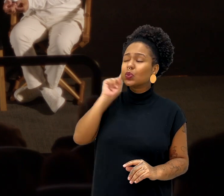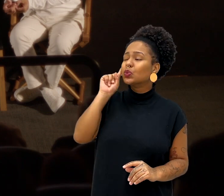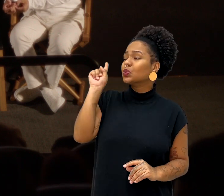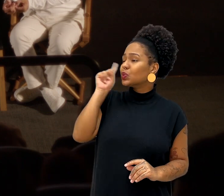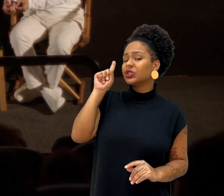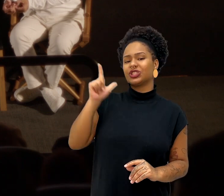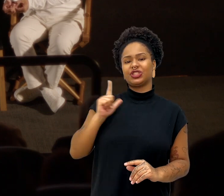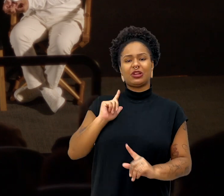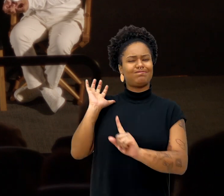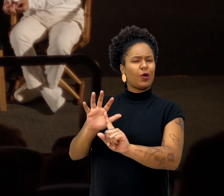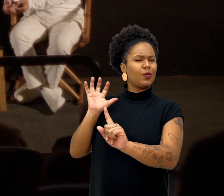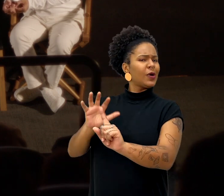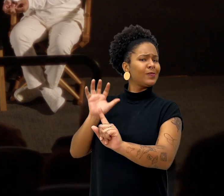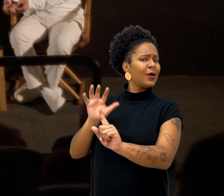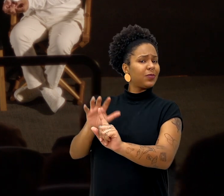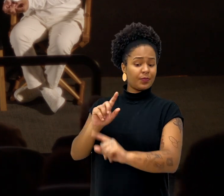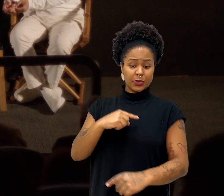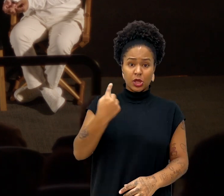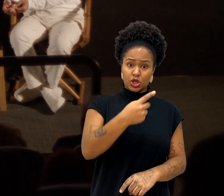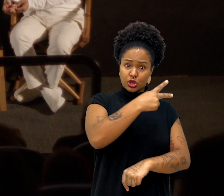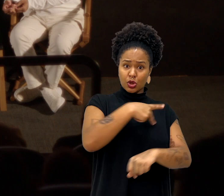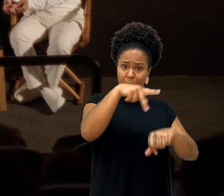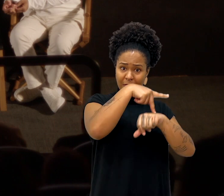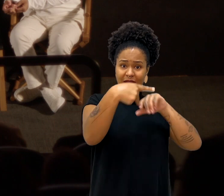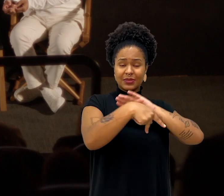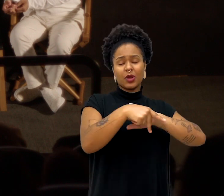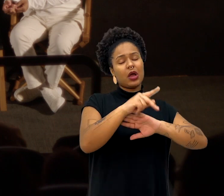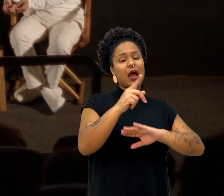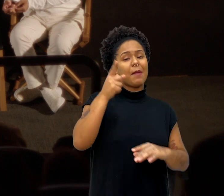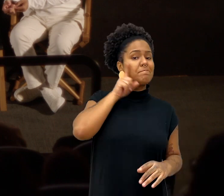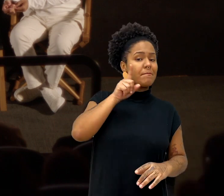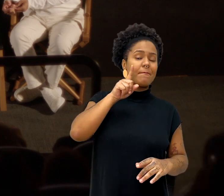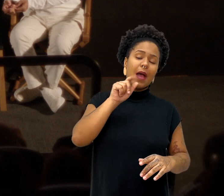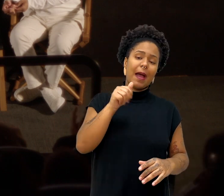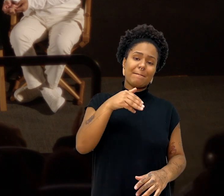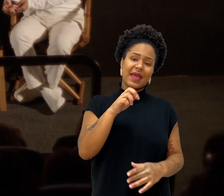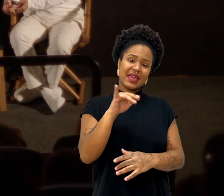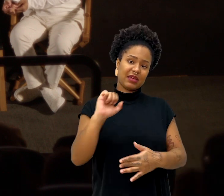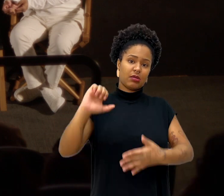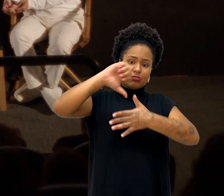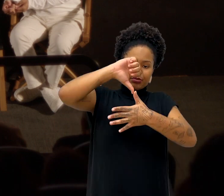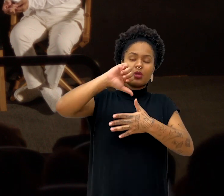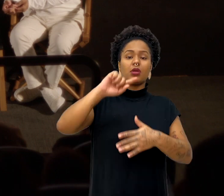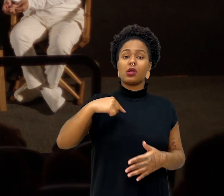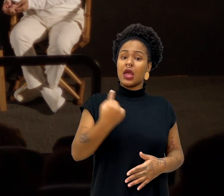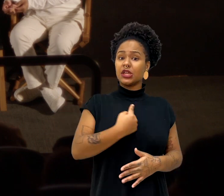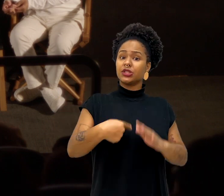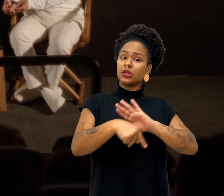após dia. E nós, enquanto país da América, a gente é